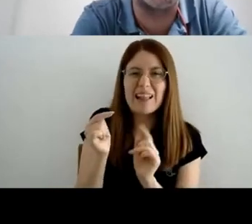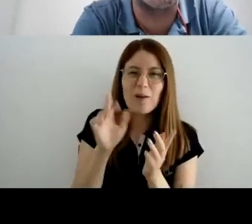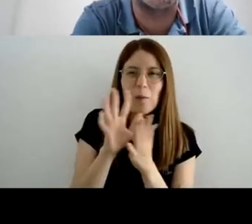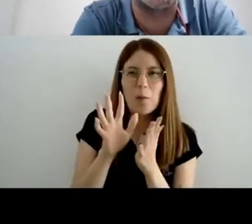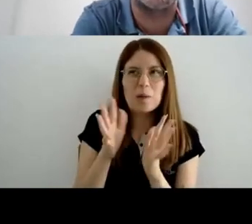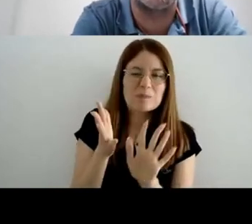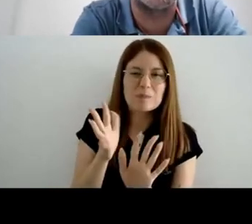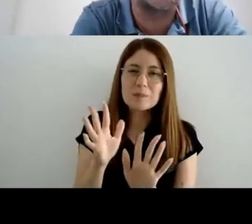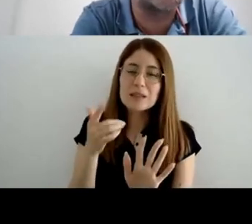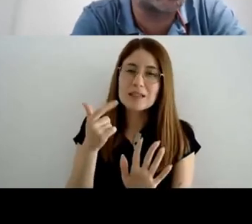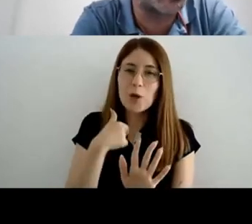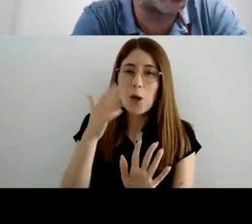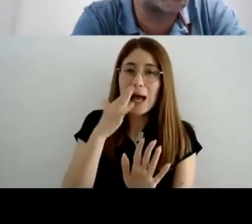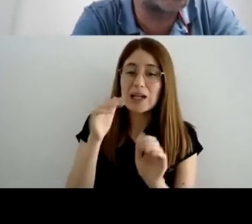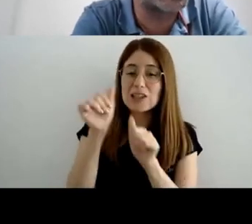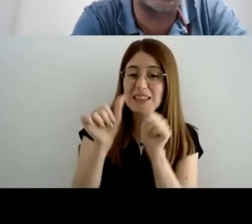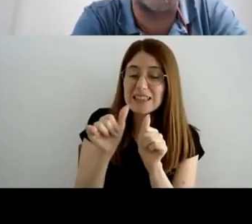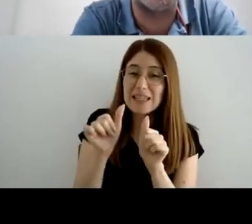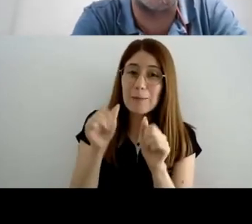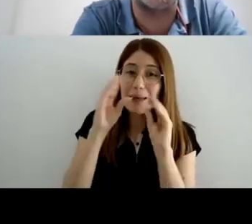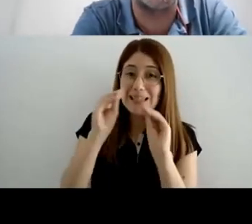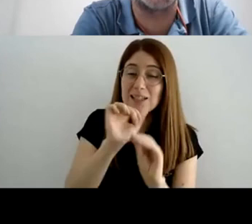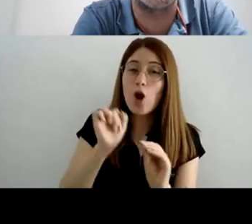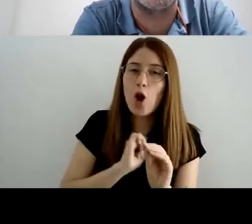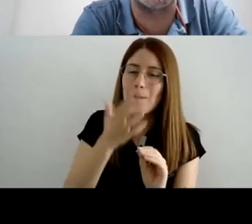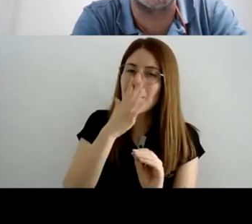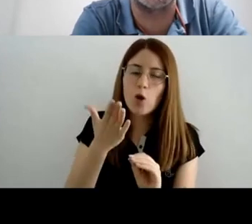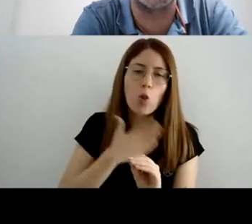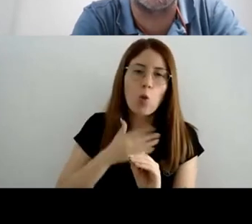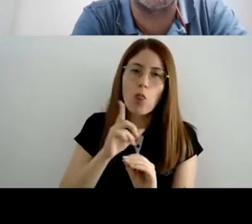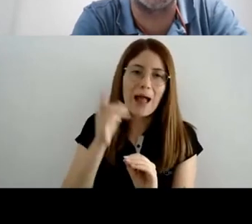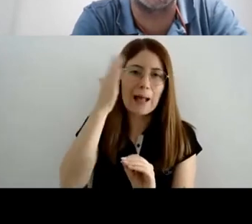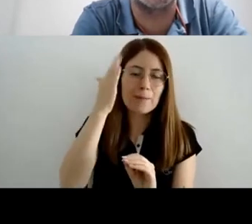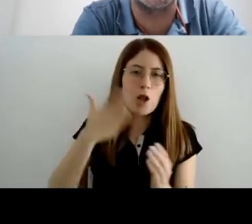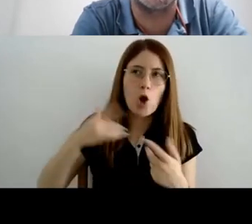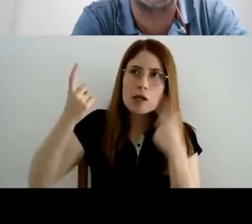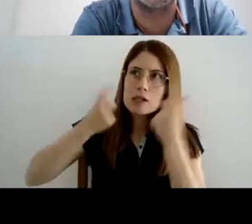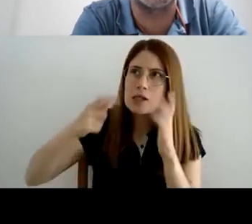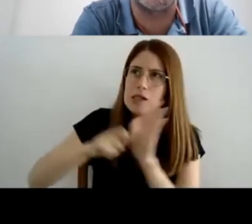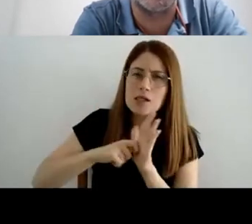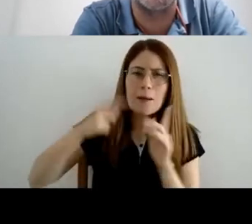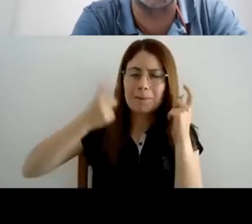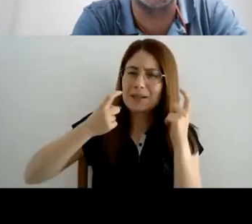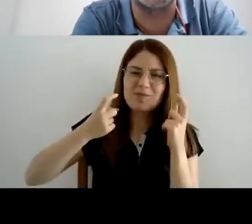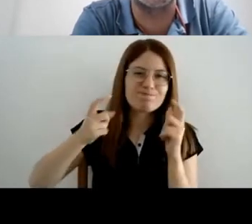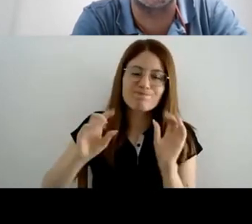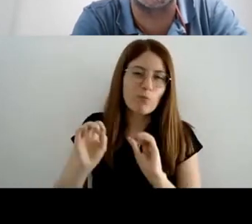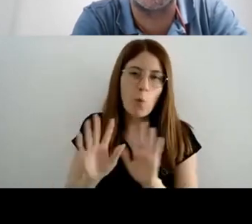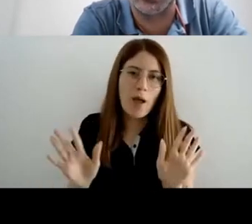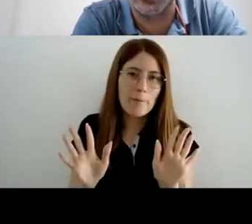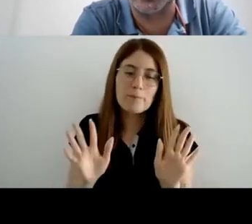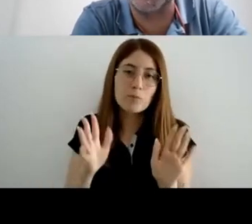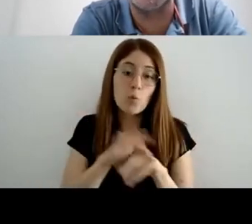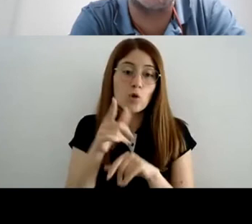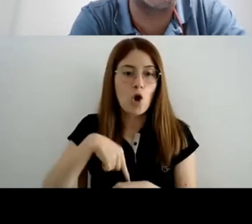tudo. Eu acho que o nosso sistema de ensino nos tirou a capacidade de pensar, de raciocinar, e por isso nós criámos um conjunto de